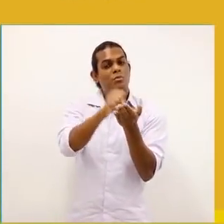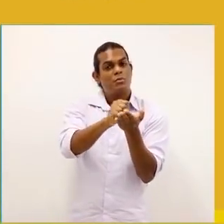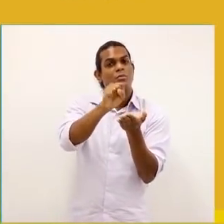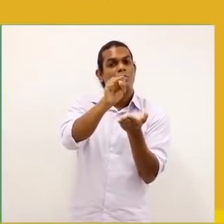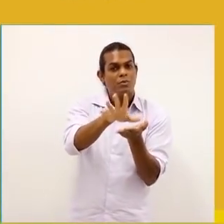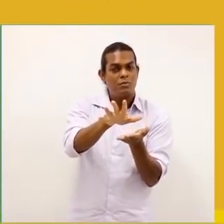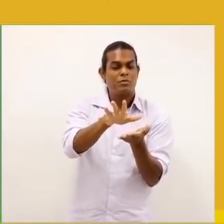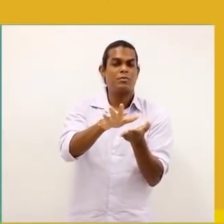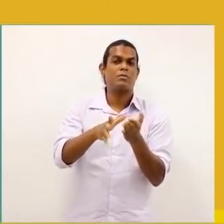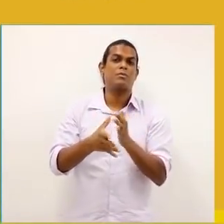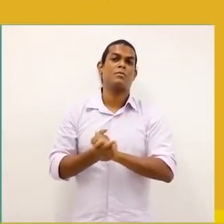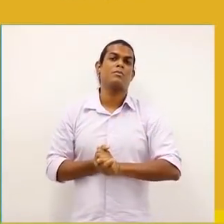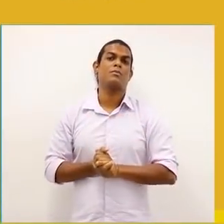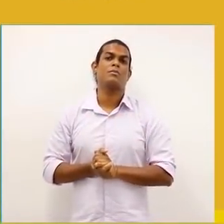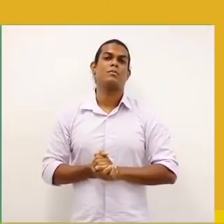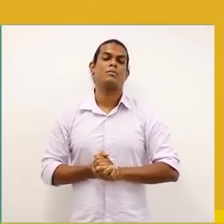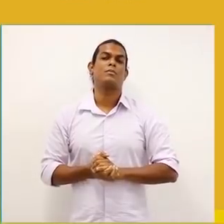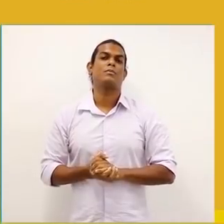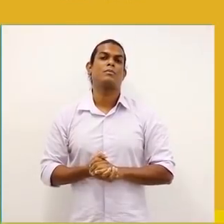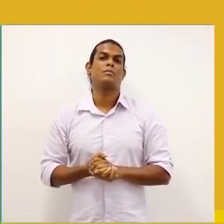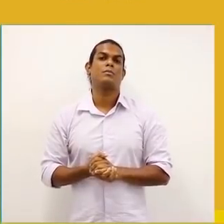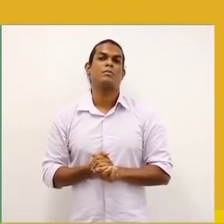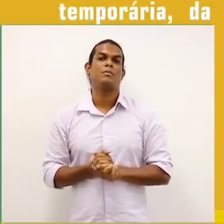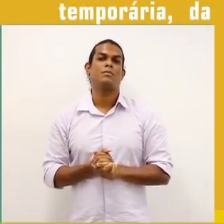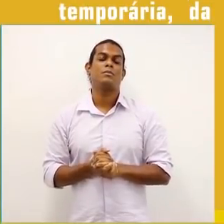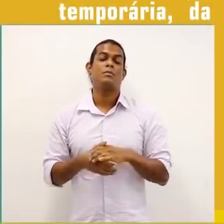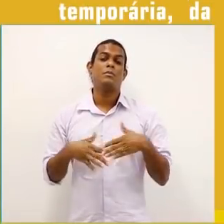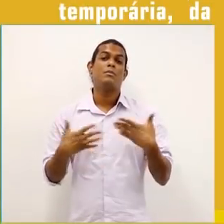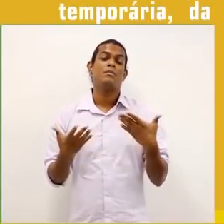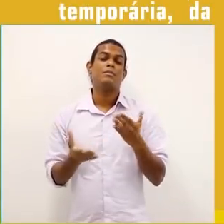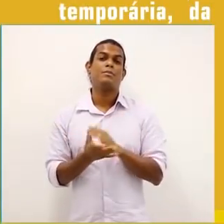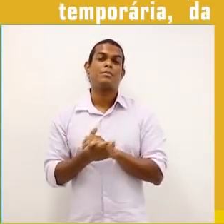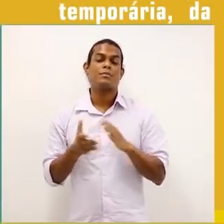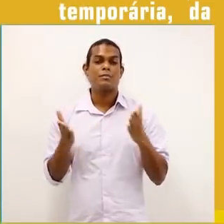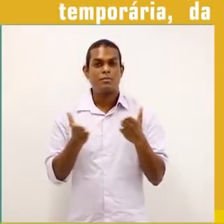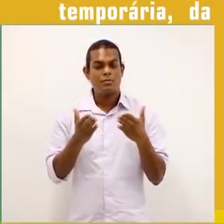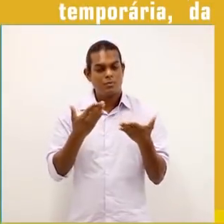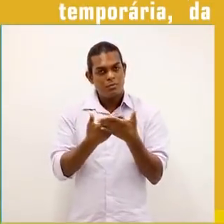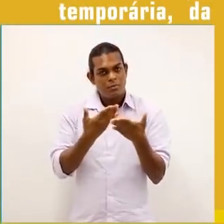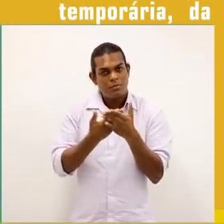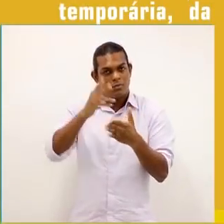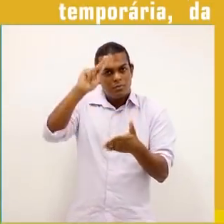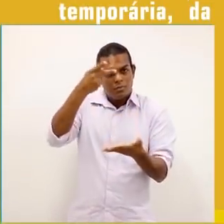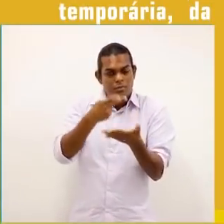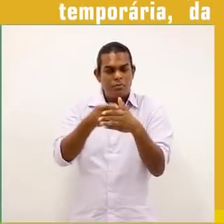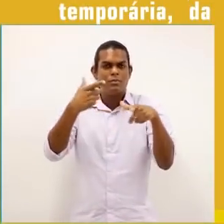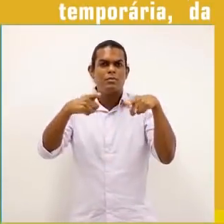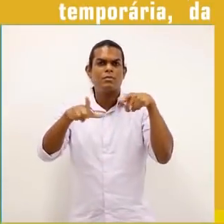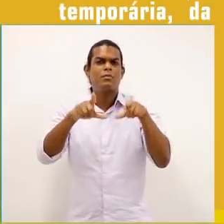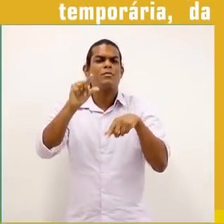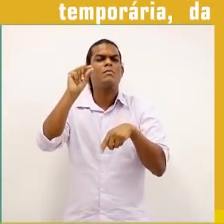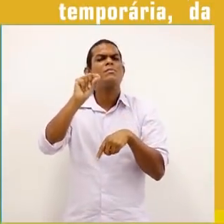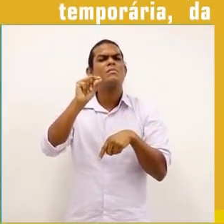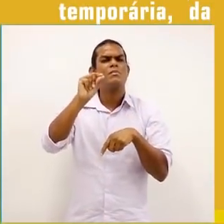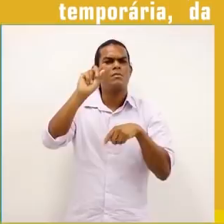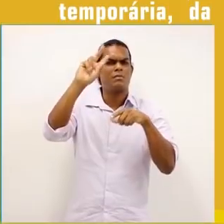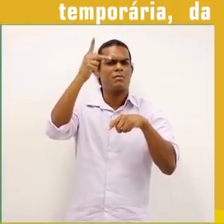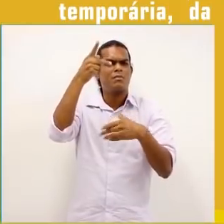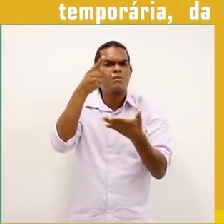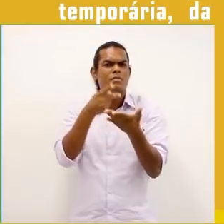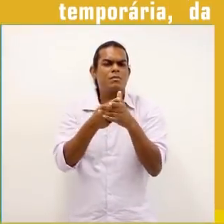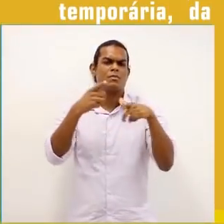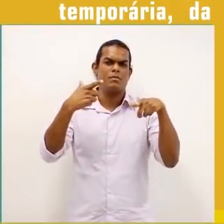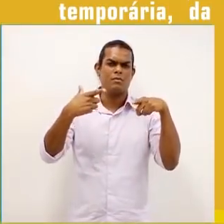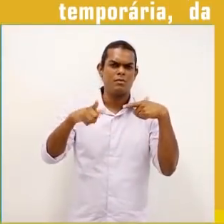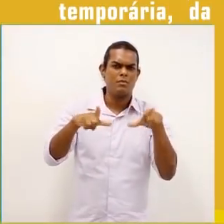dar até justa causa. Bom, agora vamos falar sobre acidente do trabalho. O que vem a ser o acidente do trabalho, veja